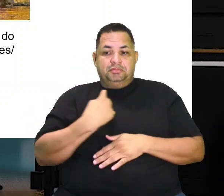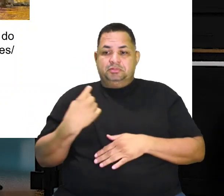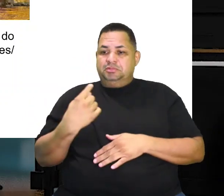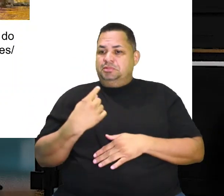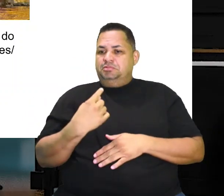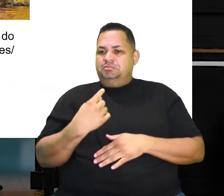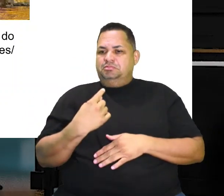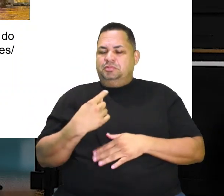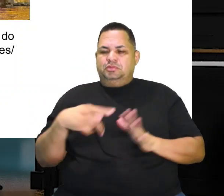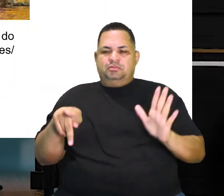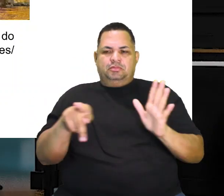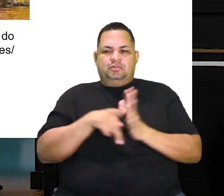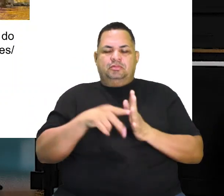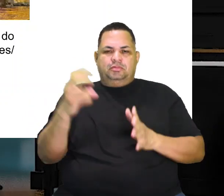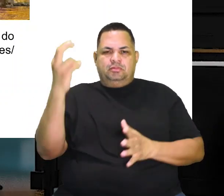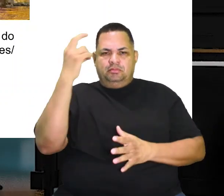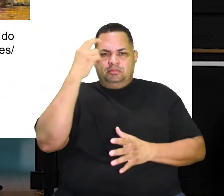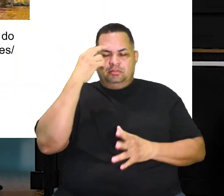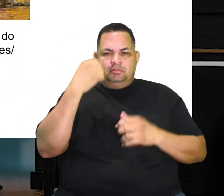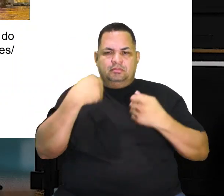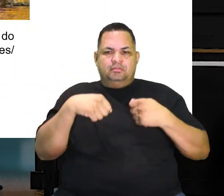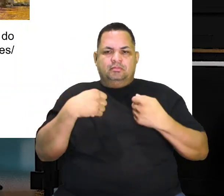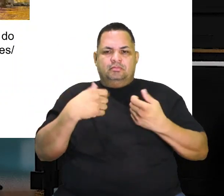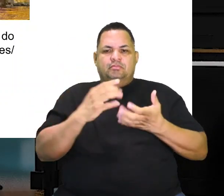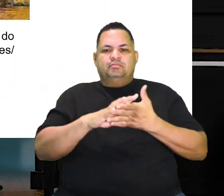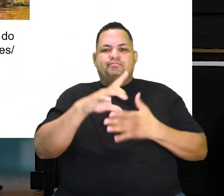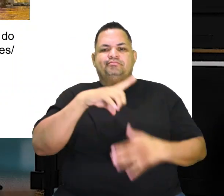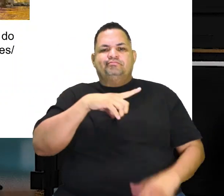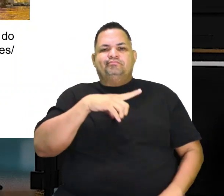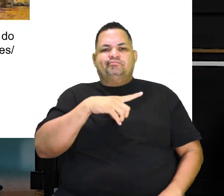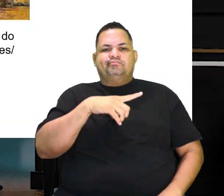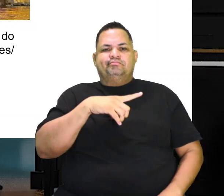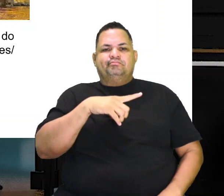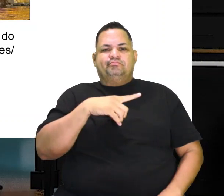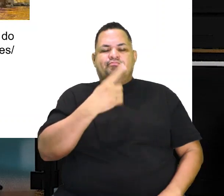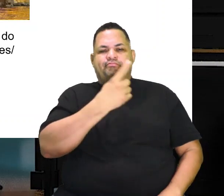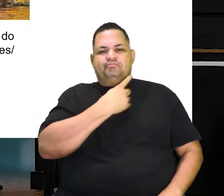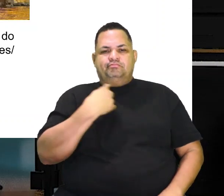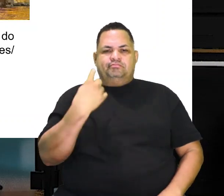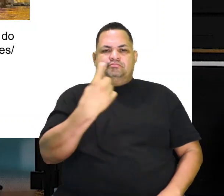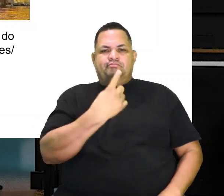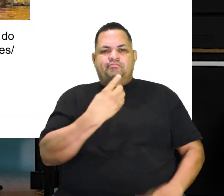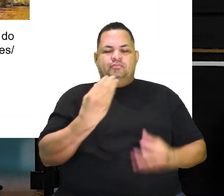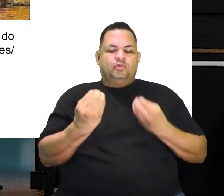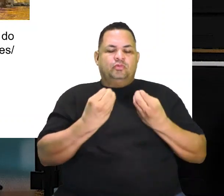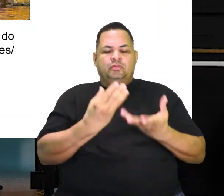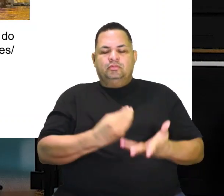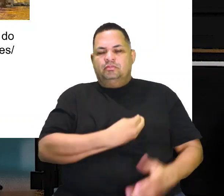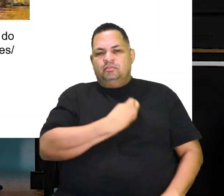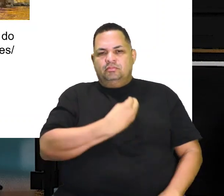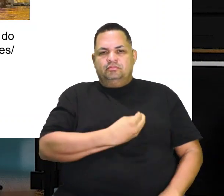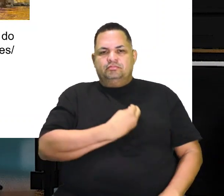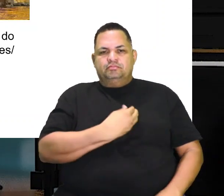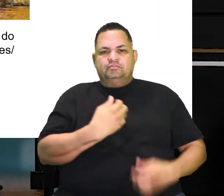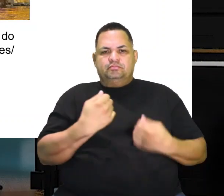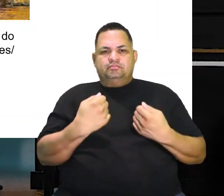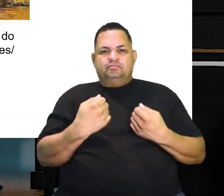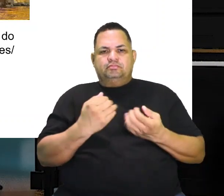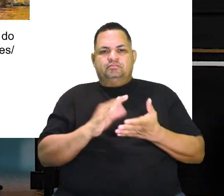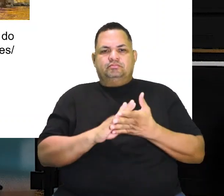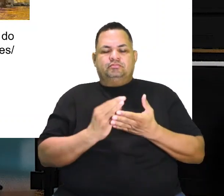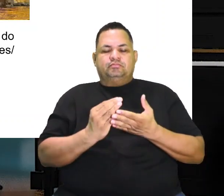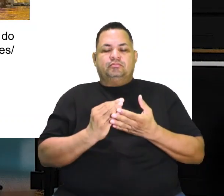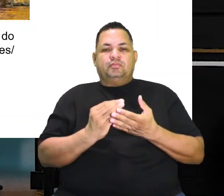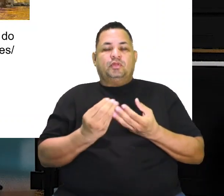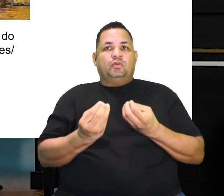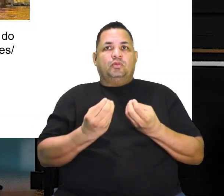Então, nós temos que também ter conhecimento sobre nossos modos de vida, né? Podemos chamar de modos